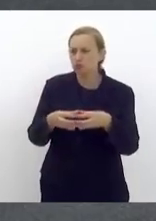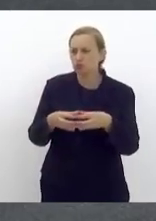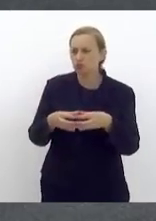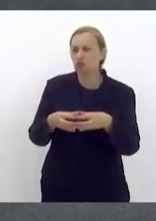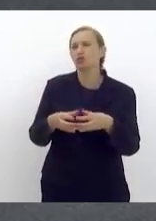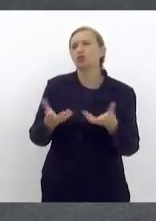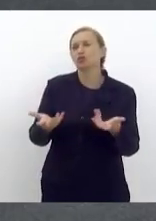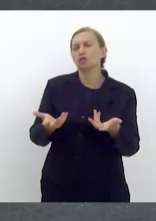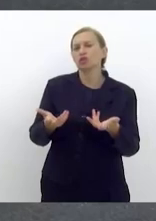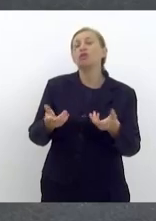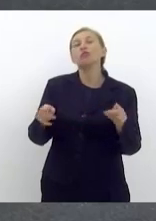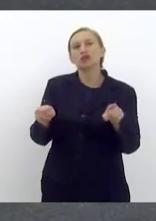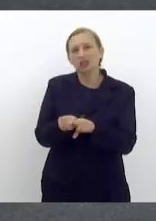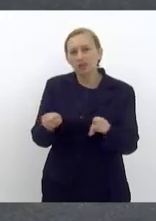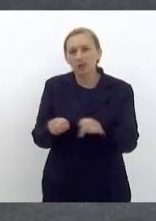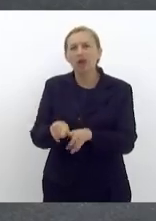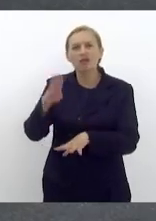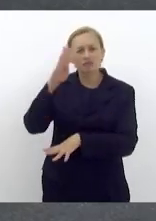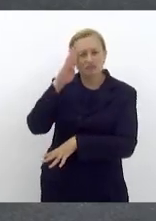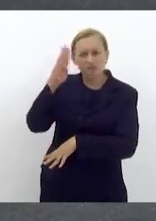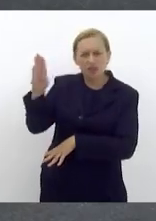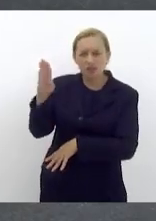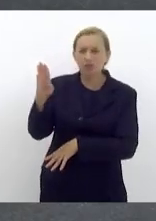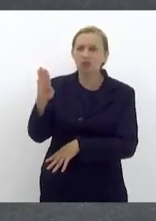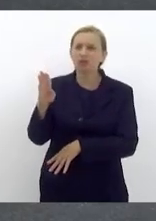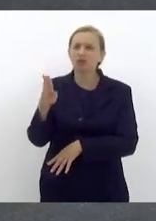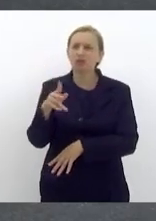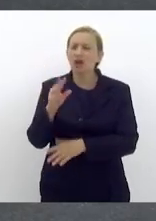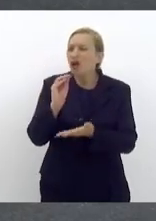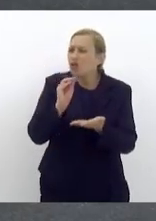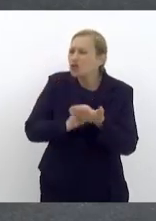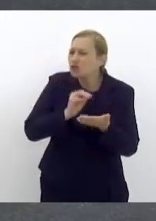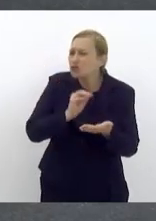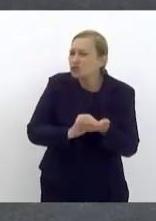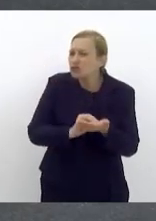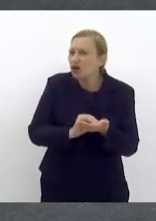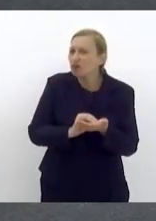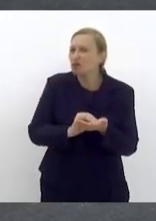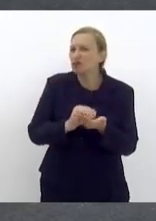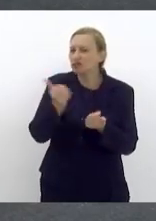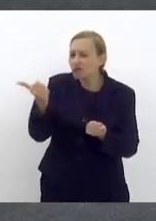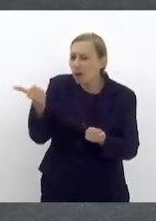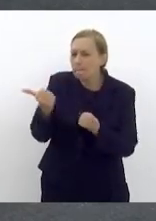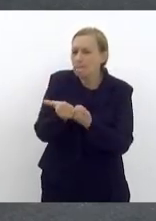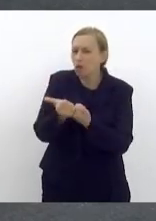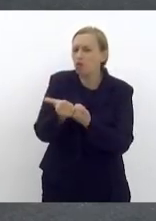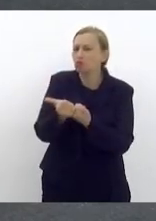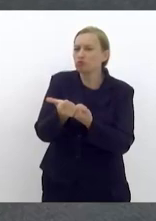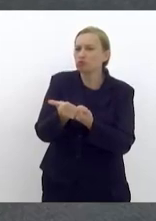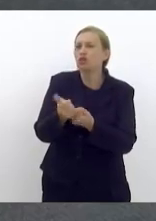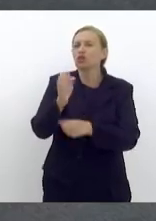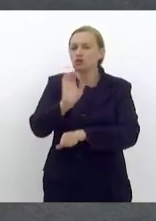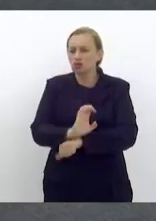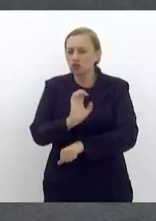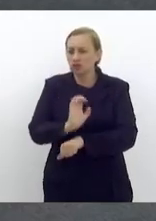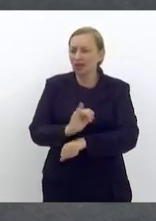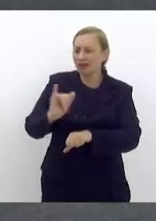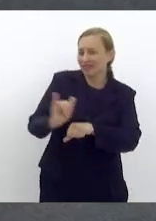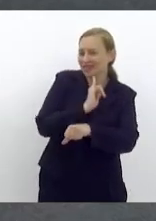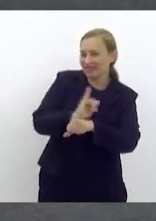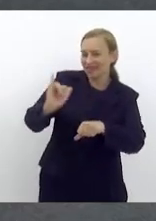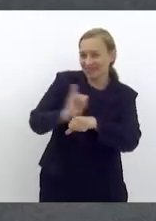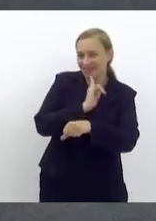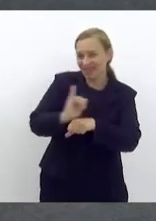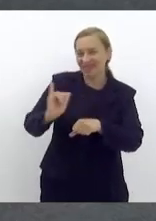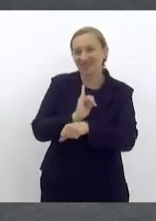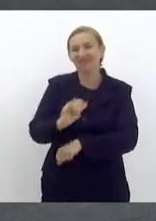mas também e principalmente, eu diria, pela falta de aparato do Estado de ter mecanismos, de